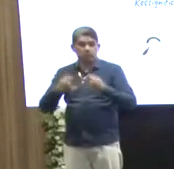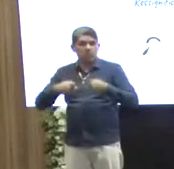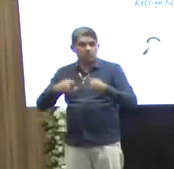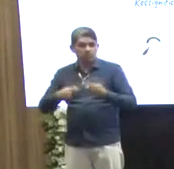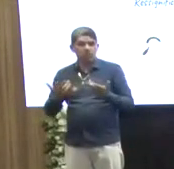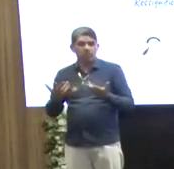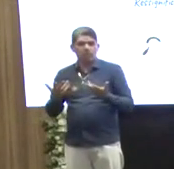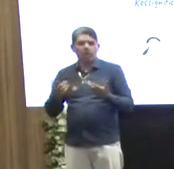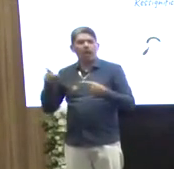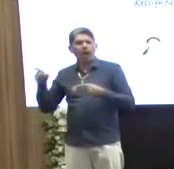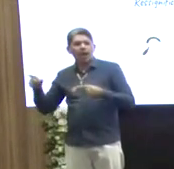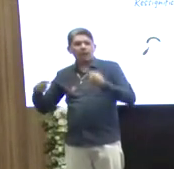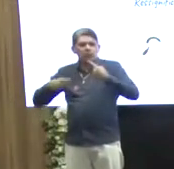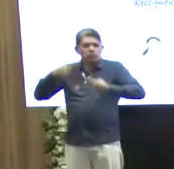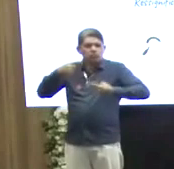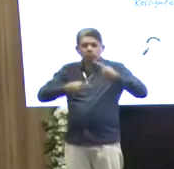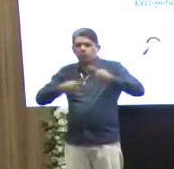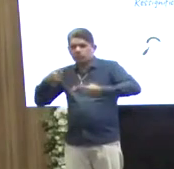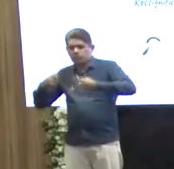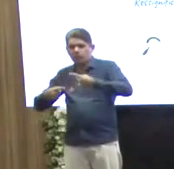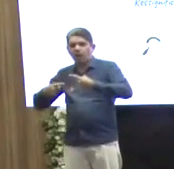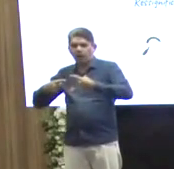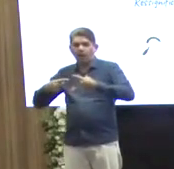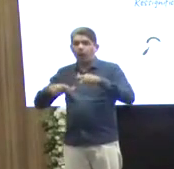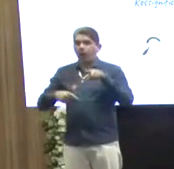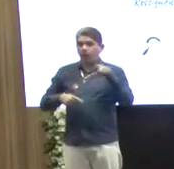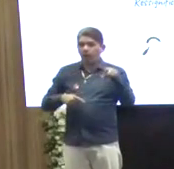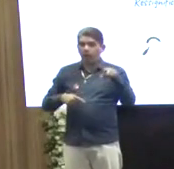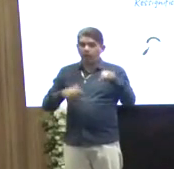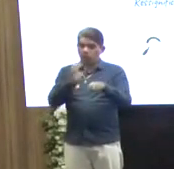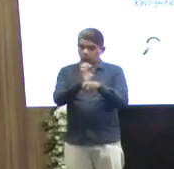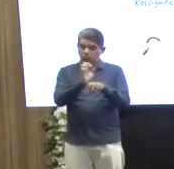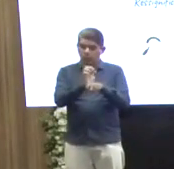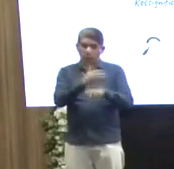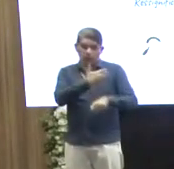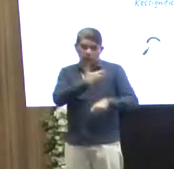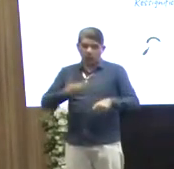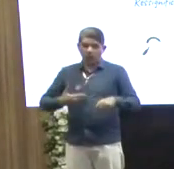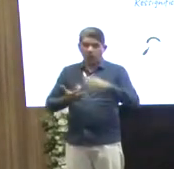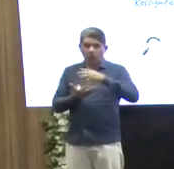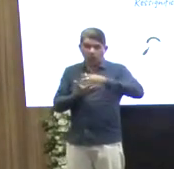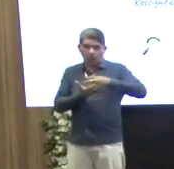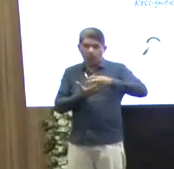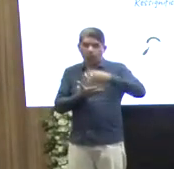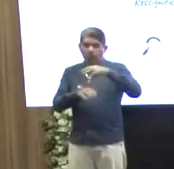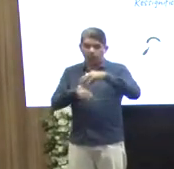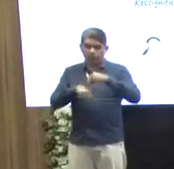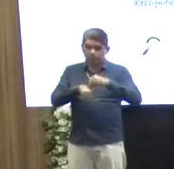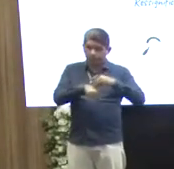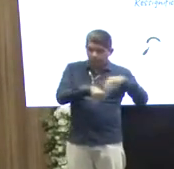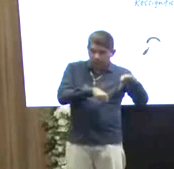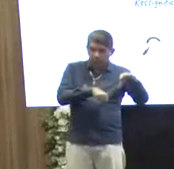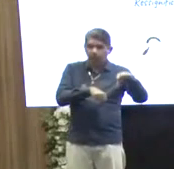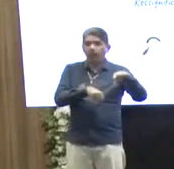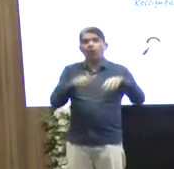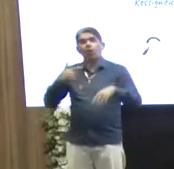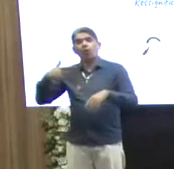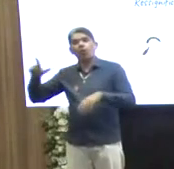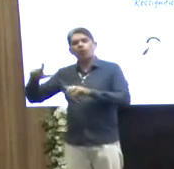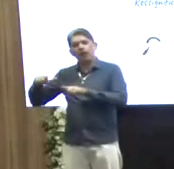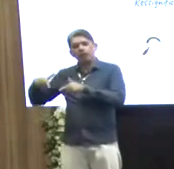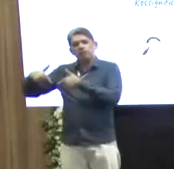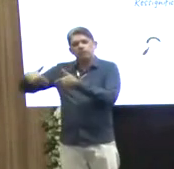palavra desigualdade, a questão da desigualdade, ela tem que caminhar junto com todas as nossas discussões sobre identidade, diversidade